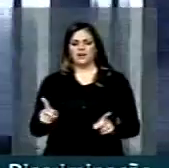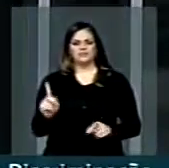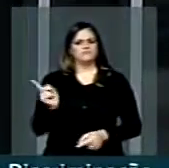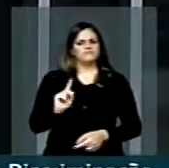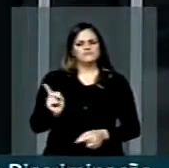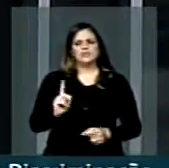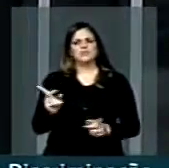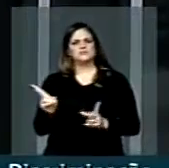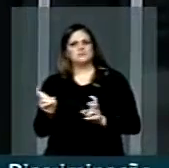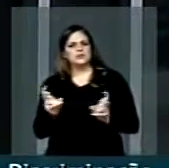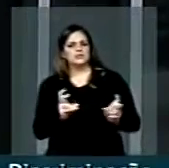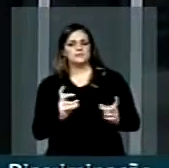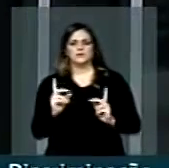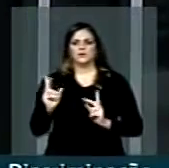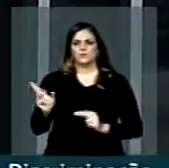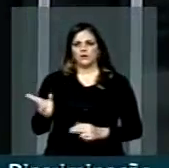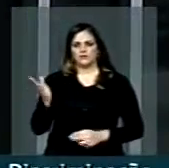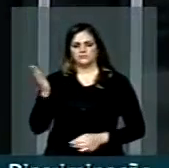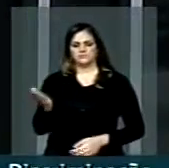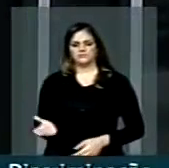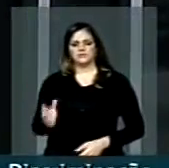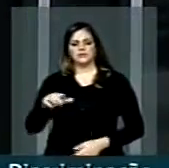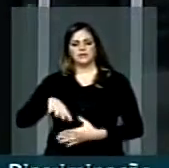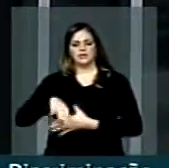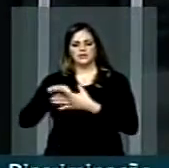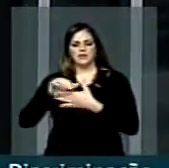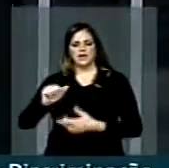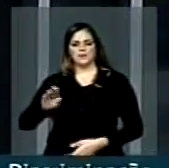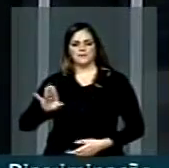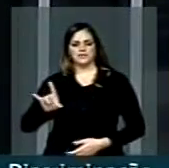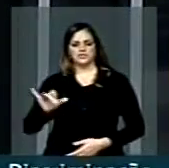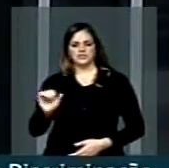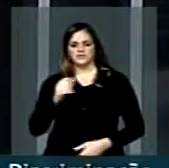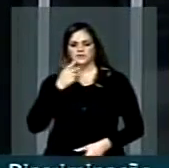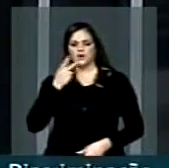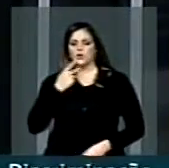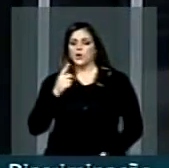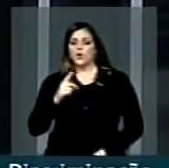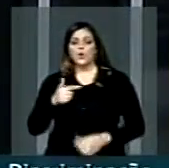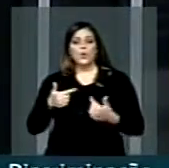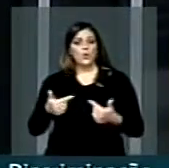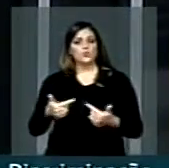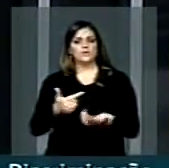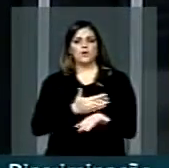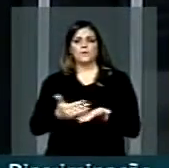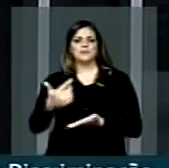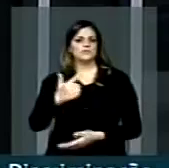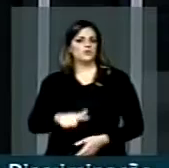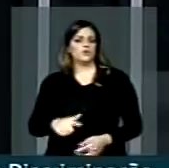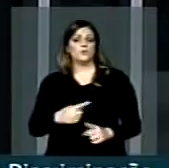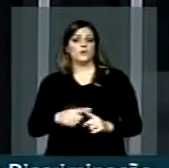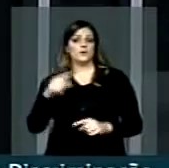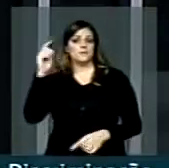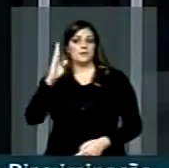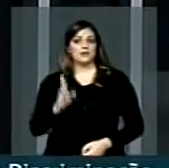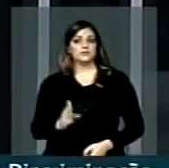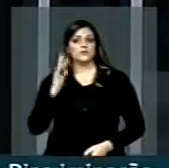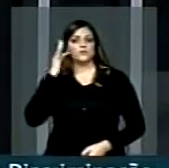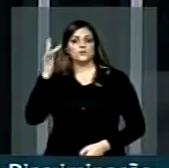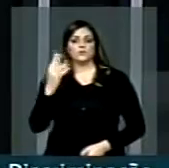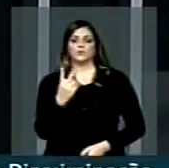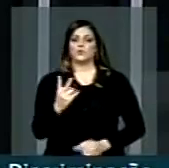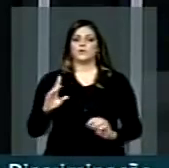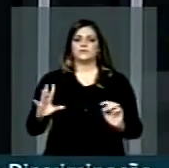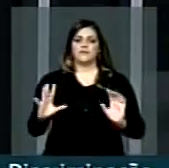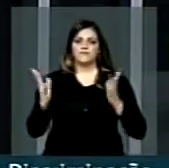a gente vê, como as palavras do nosso sempre líder Abdias do Nascimento diz, a luta apenas começa, porque quando vemos que o Brasil vai sediar dois